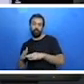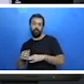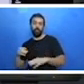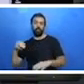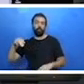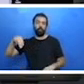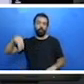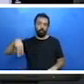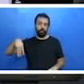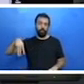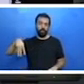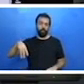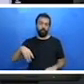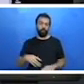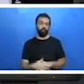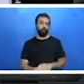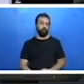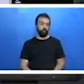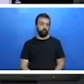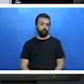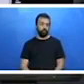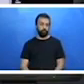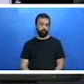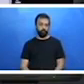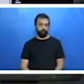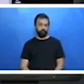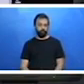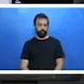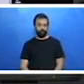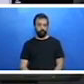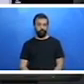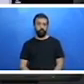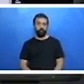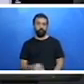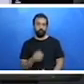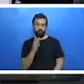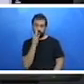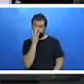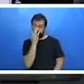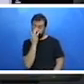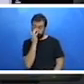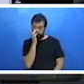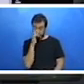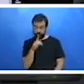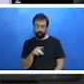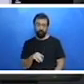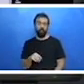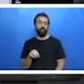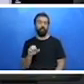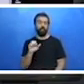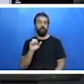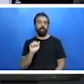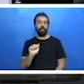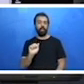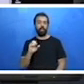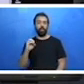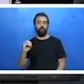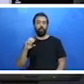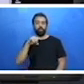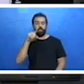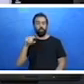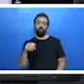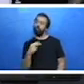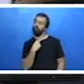M, tá? Lembrando que às vezes tem aquele som de an, mas não é a, o, tio, é M, tudo